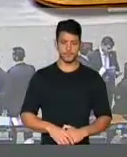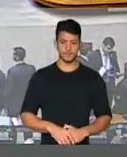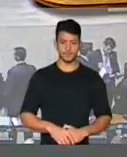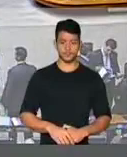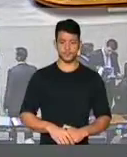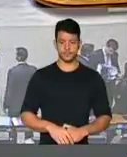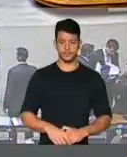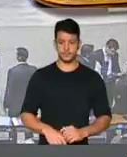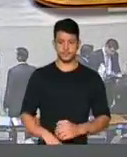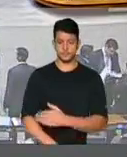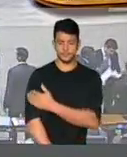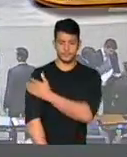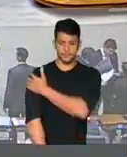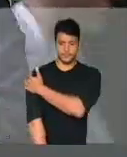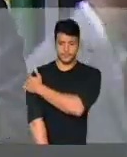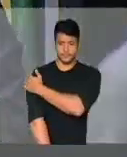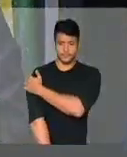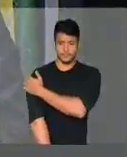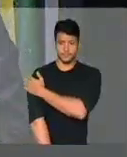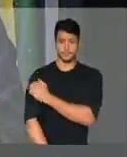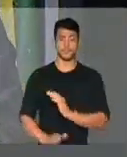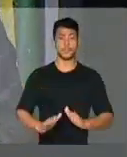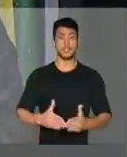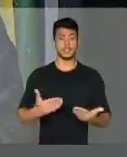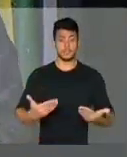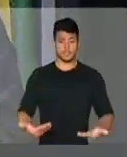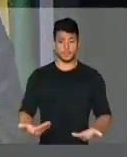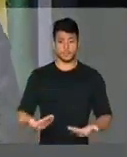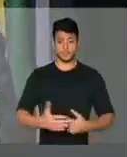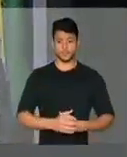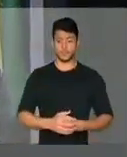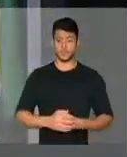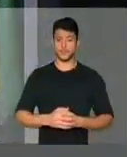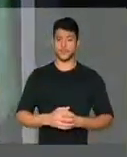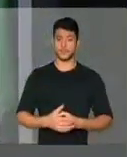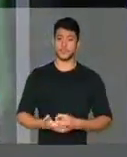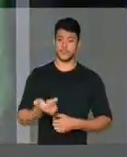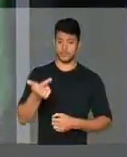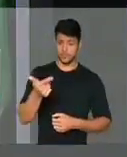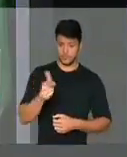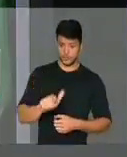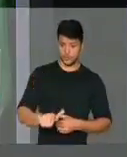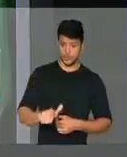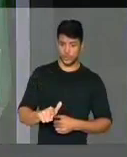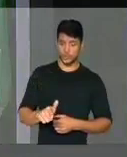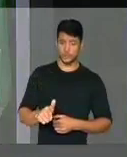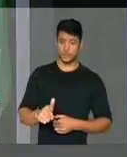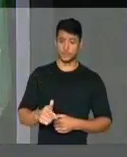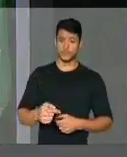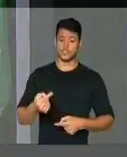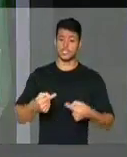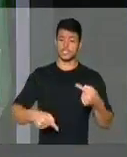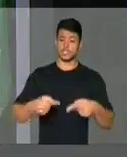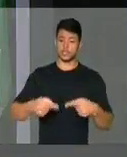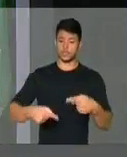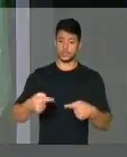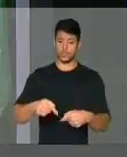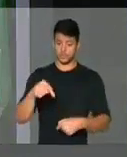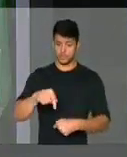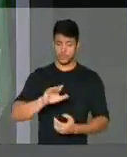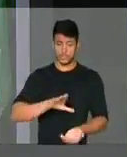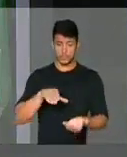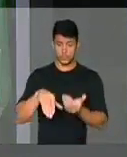Obrigado, presidente. Senhoras e senhores deputados, voltamos a falar aqui, nessa sessão do Congresso Nacional,